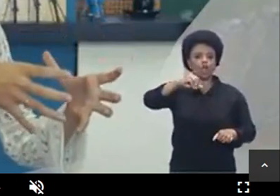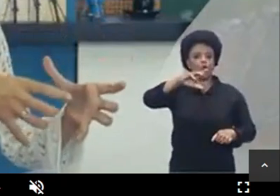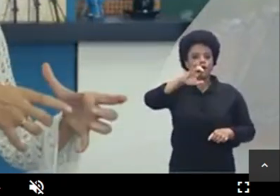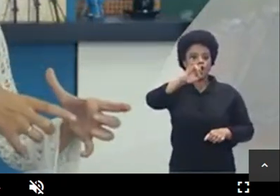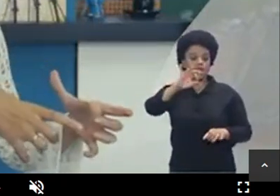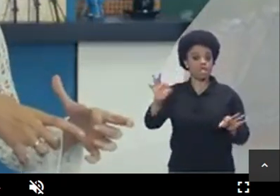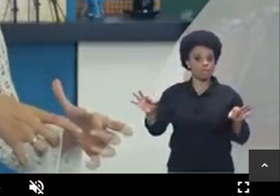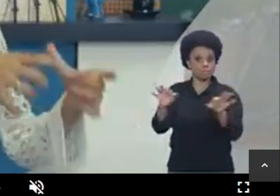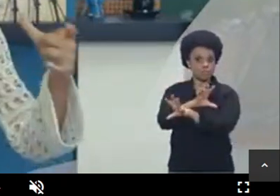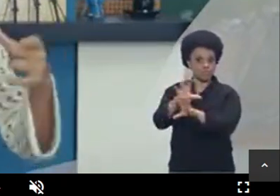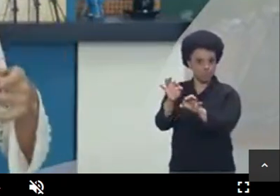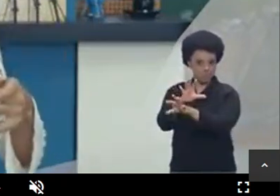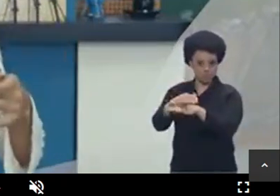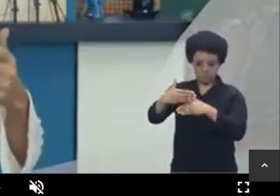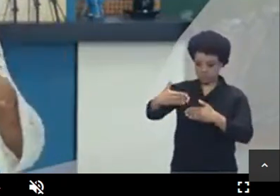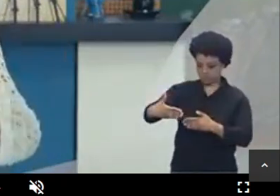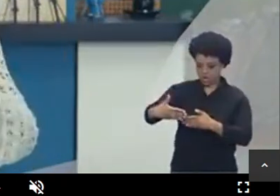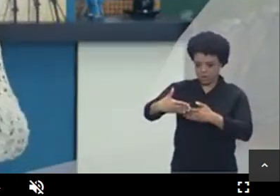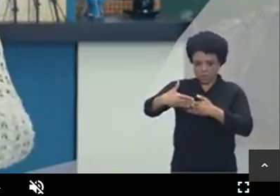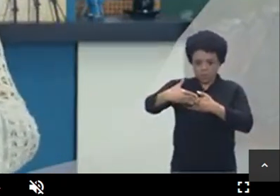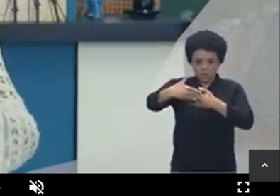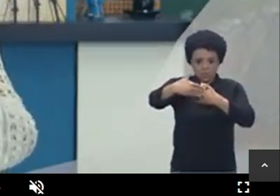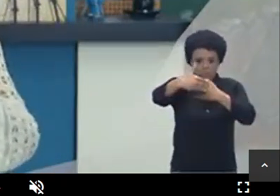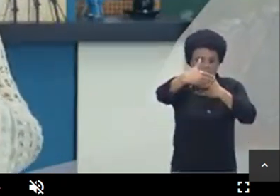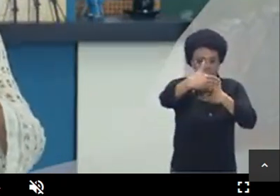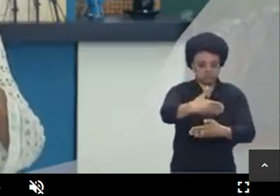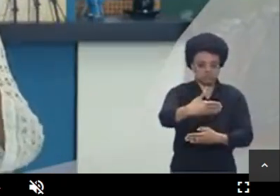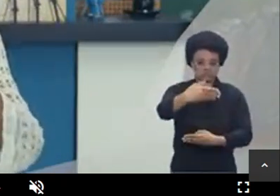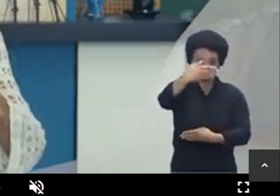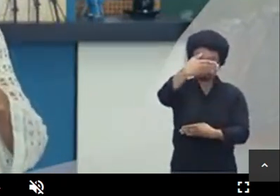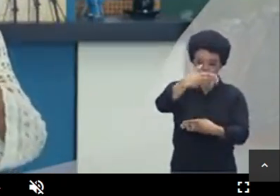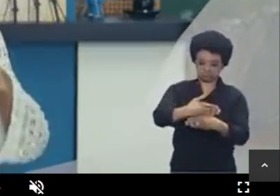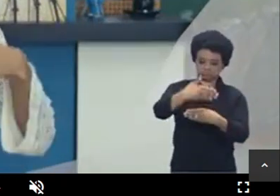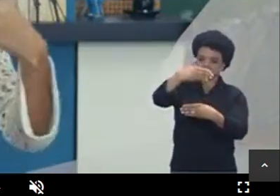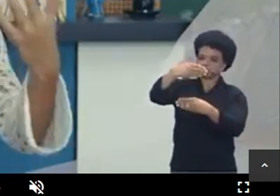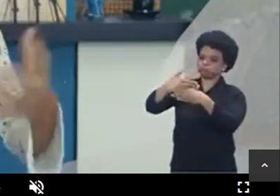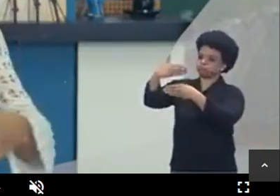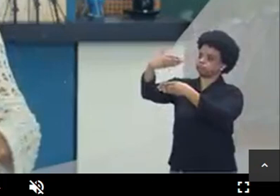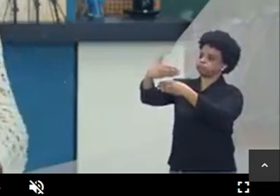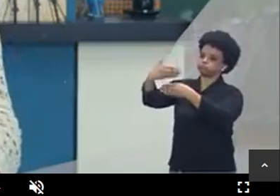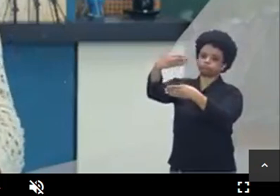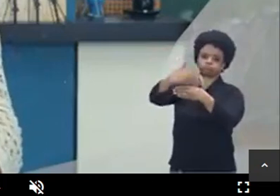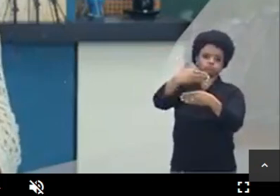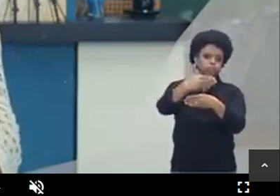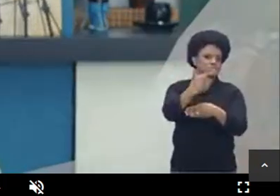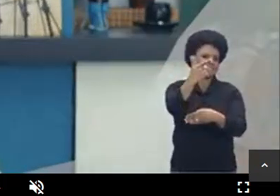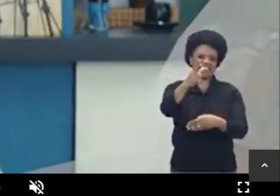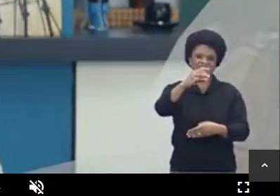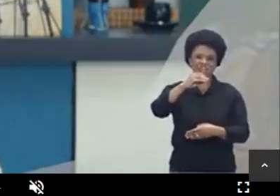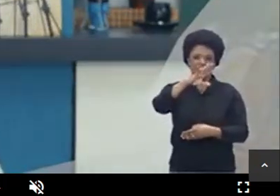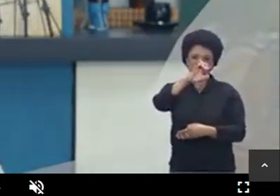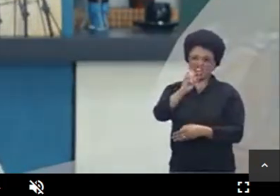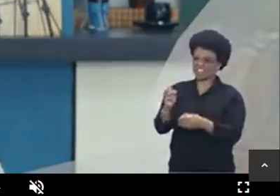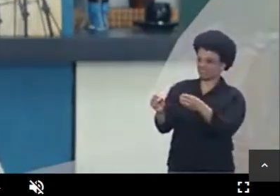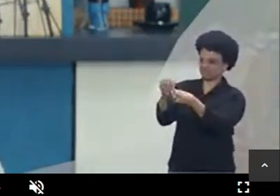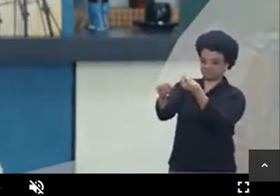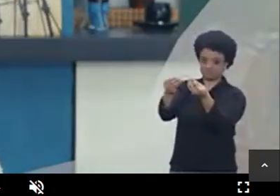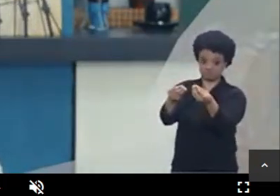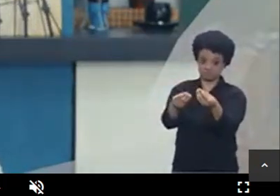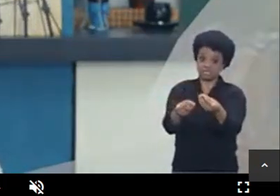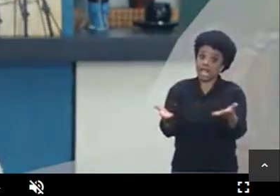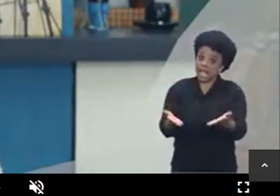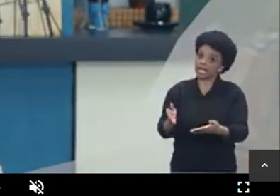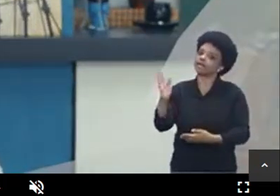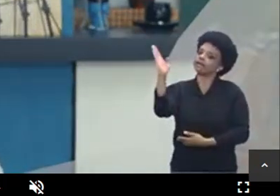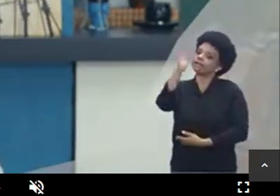que faz o steel frame e ele já leva pronto na obra e você encaixa um no outro. Então não tem aqueles concretos todos em obra. O wood frame aqui no Brasil